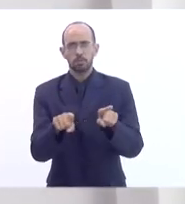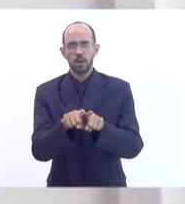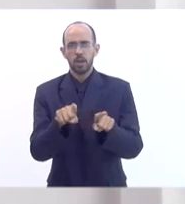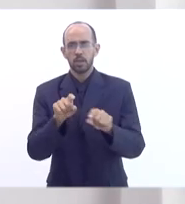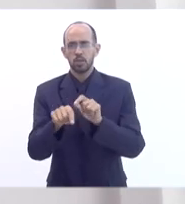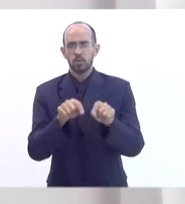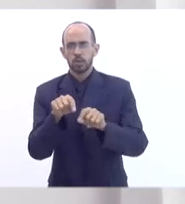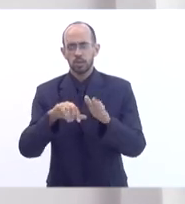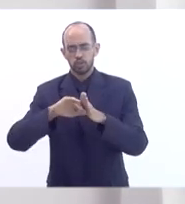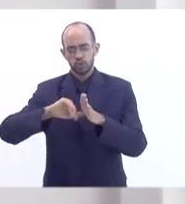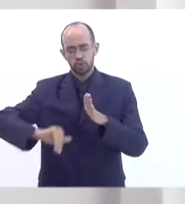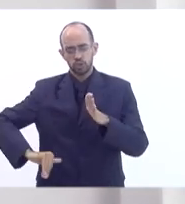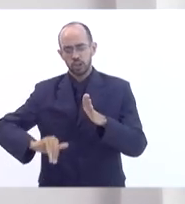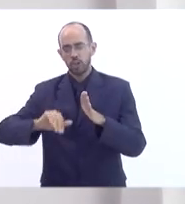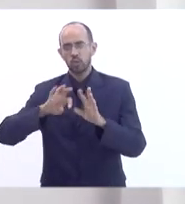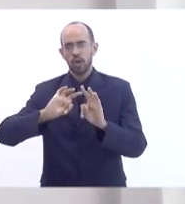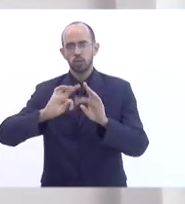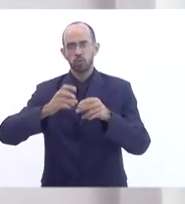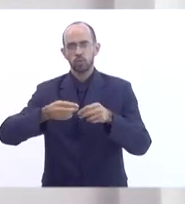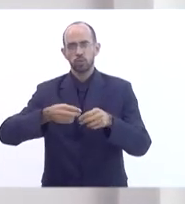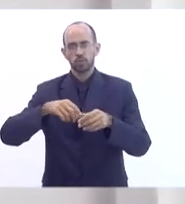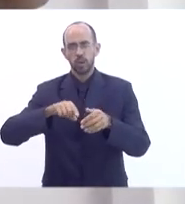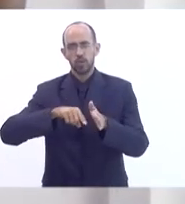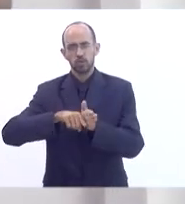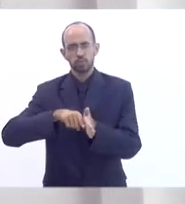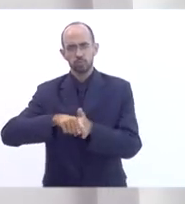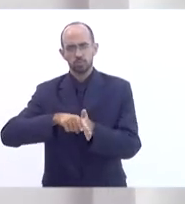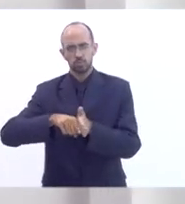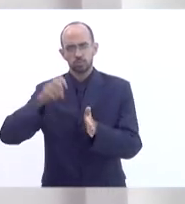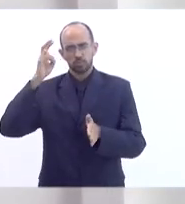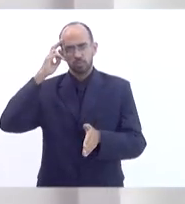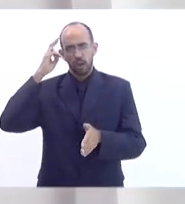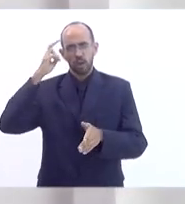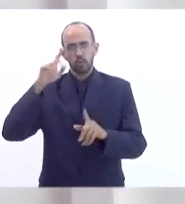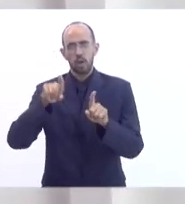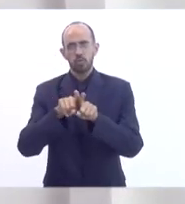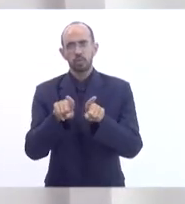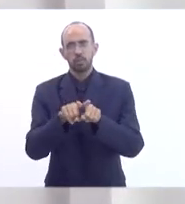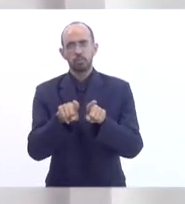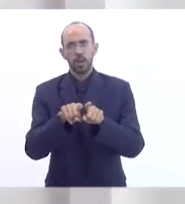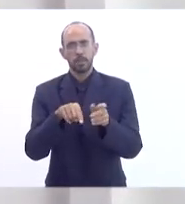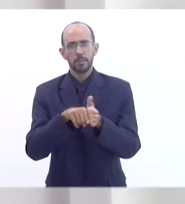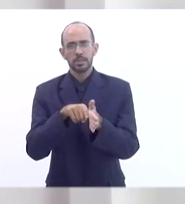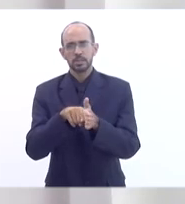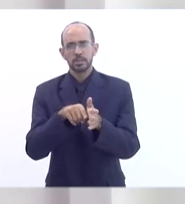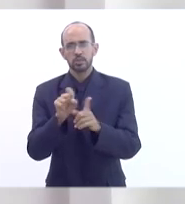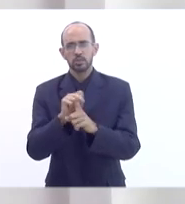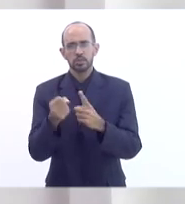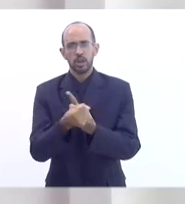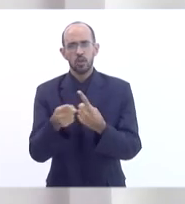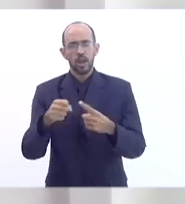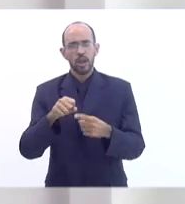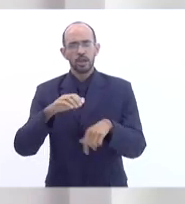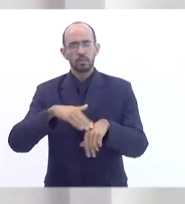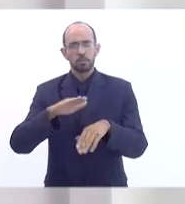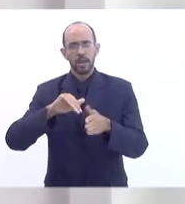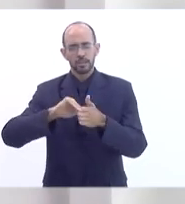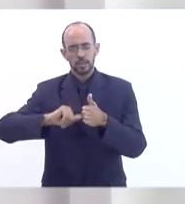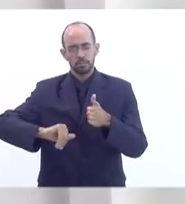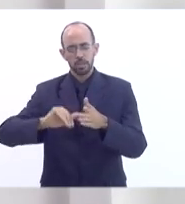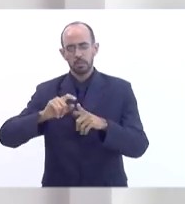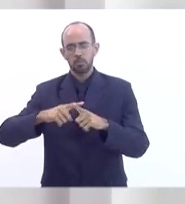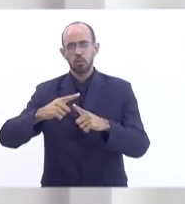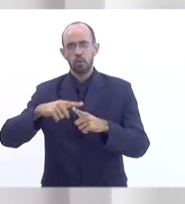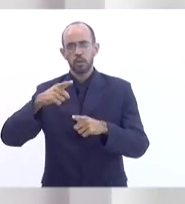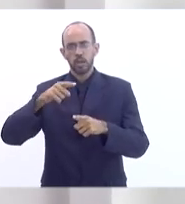tirando essa primeira etapa que o exame intelectual a pesquisa social EA que mais elimina porque Deixar